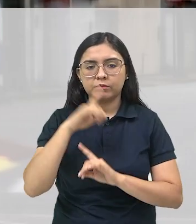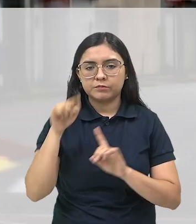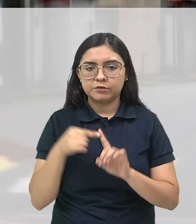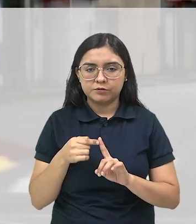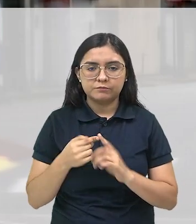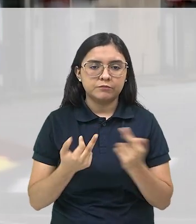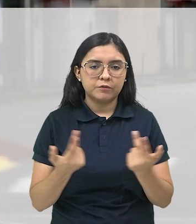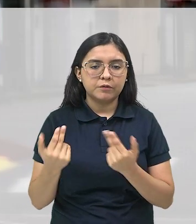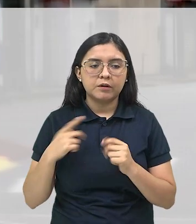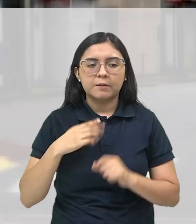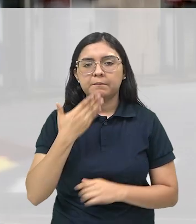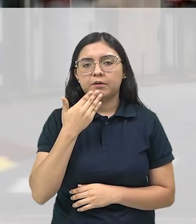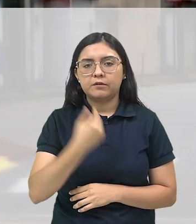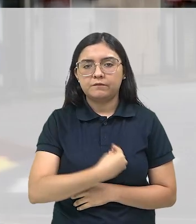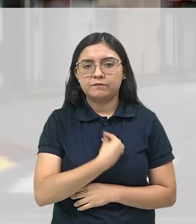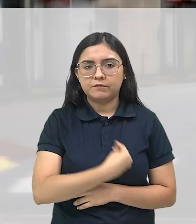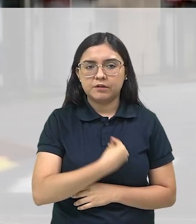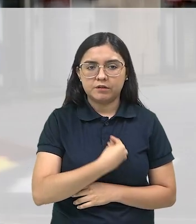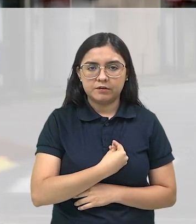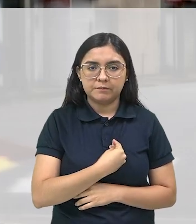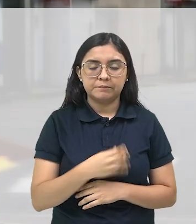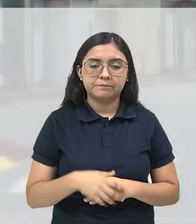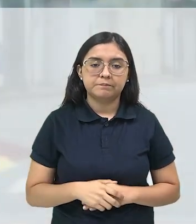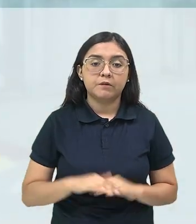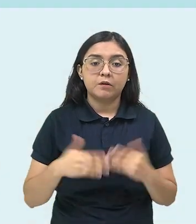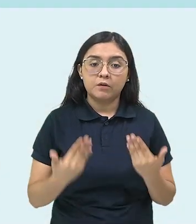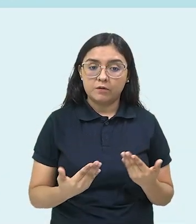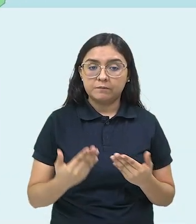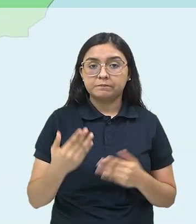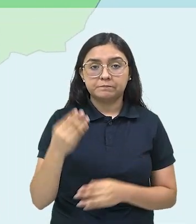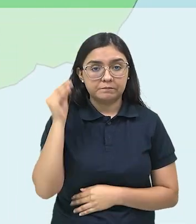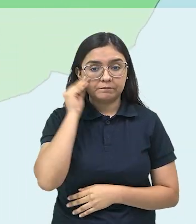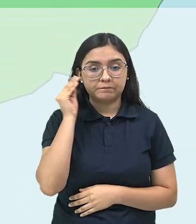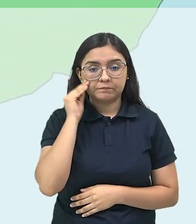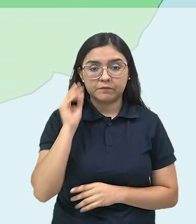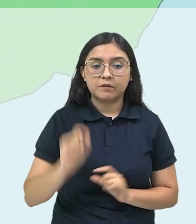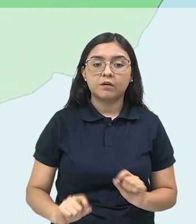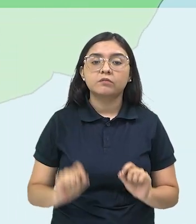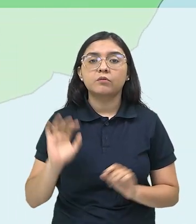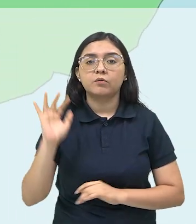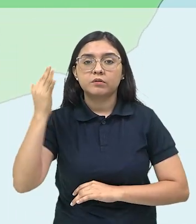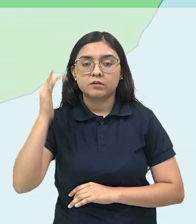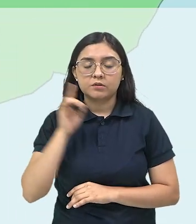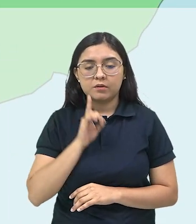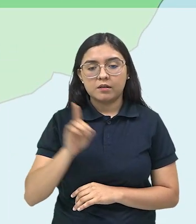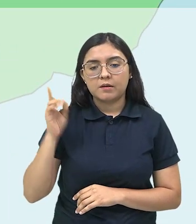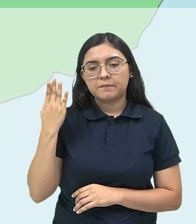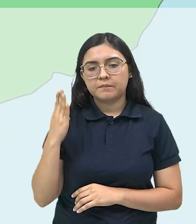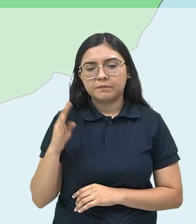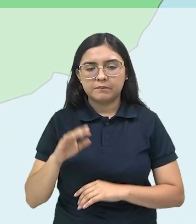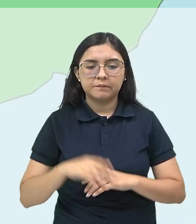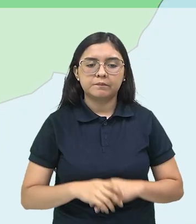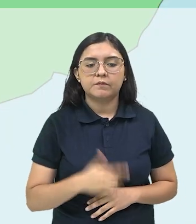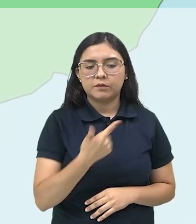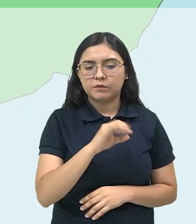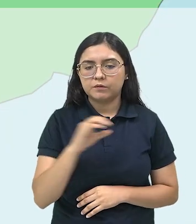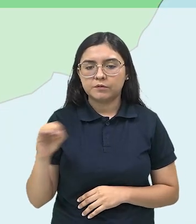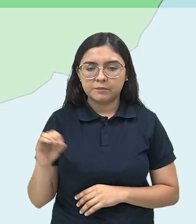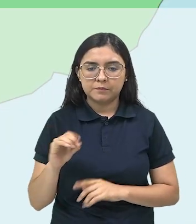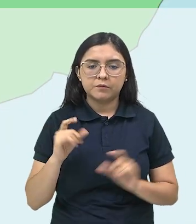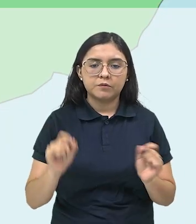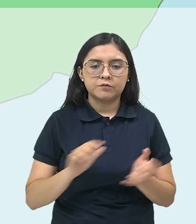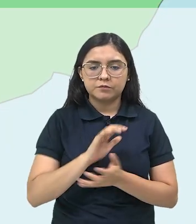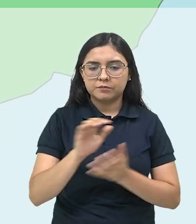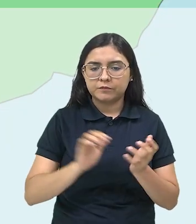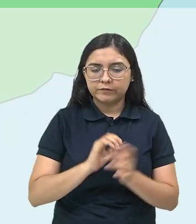objetivo, que é melhorar a vida de todos. Olha só essa situação que aconteceu na Bolívia lá pelos anos 2000, quando os